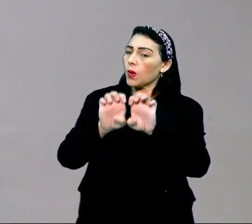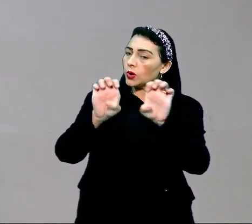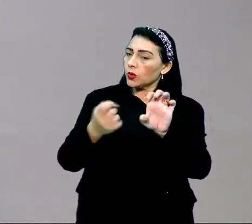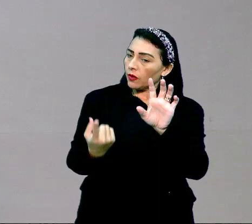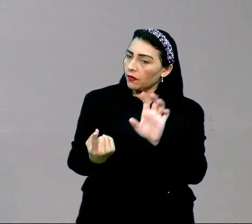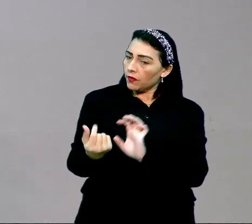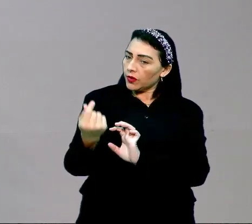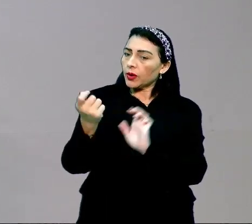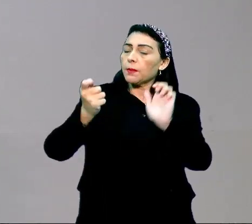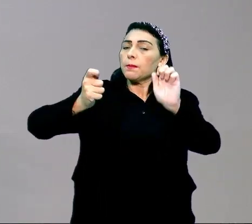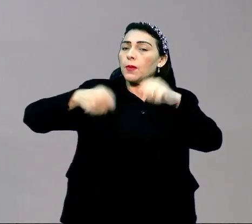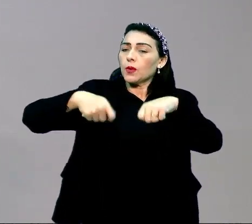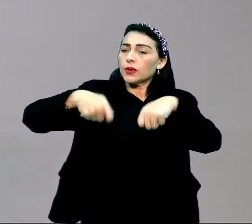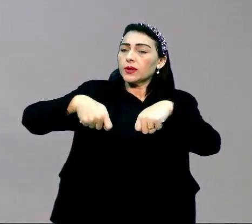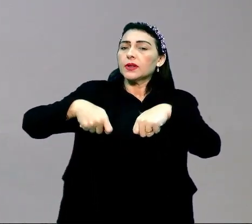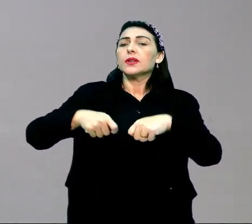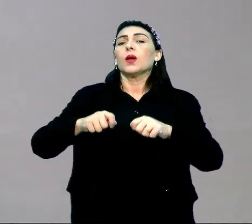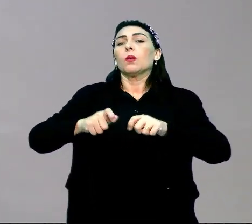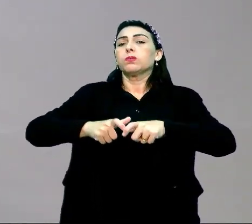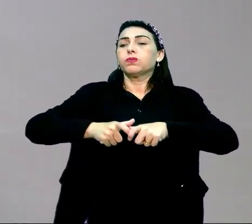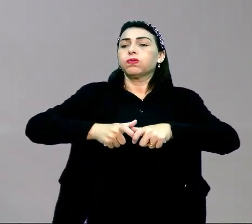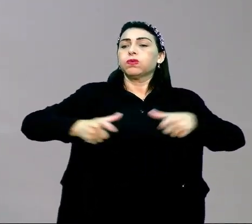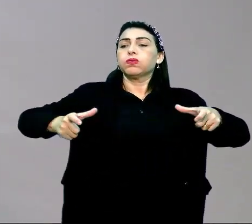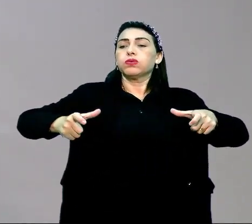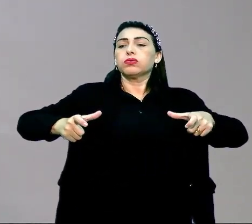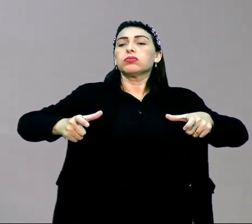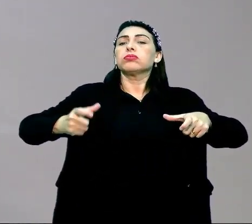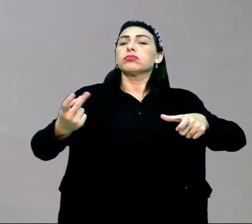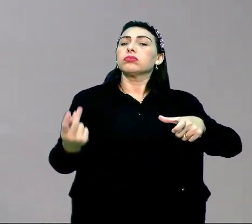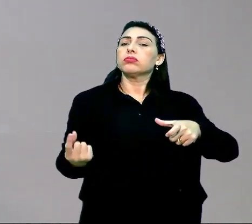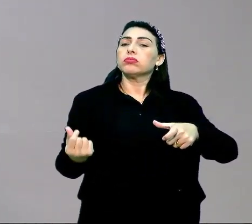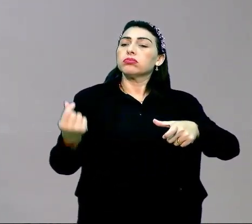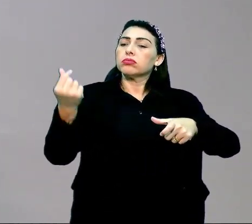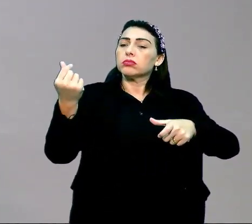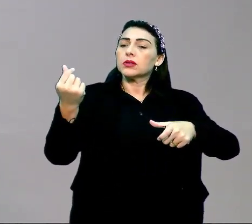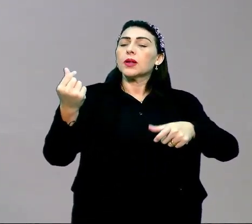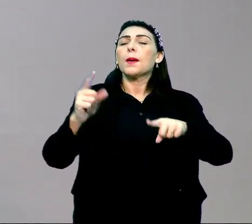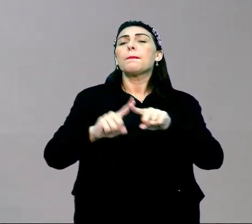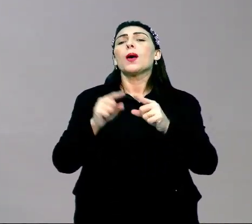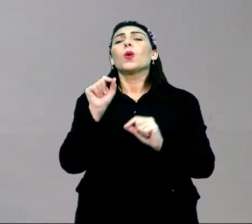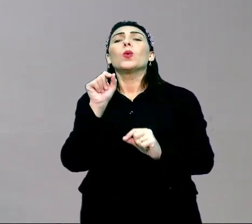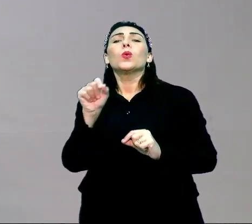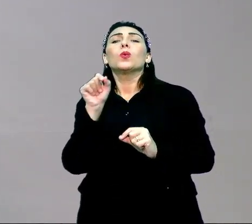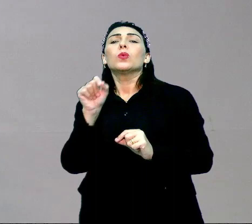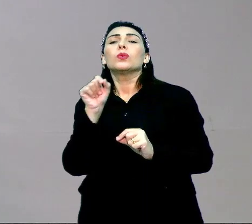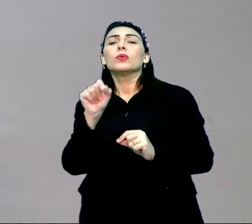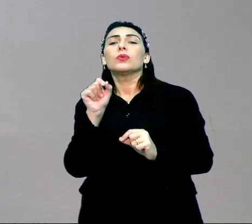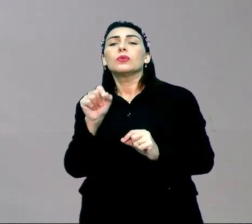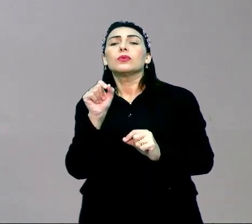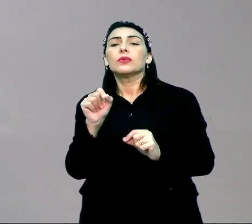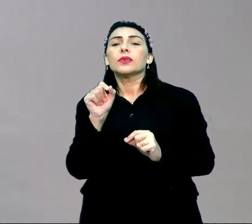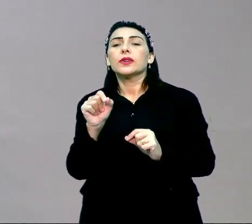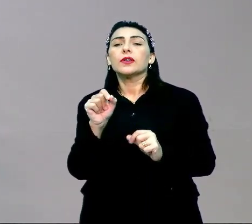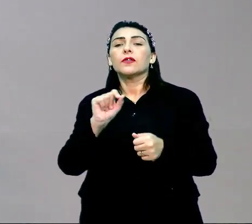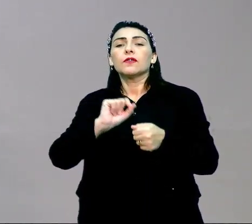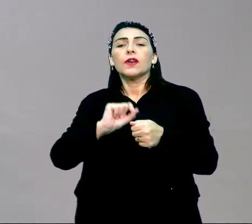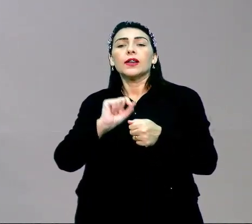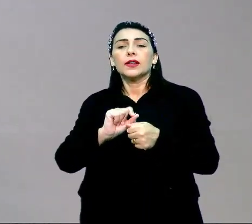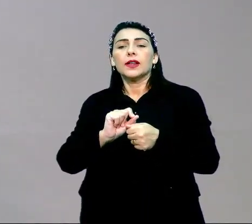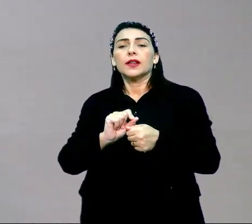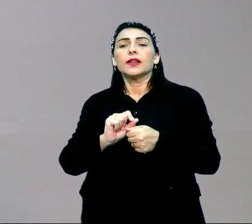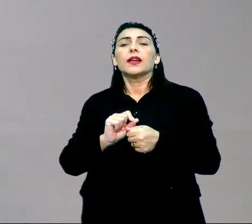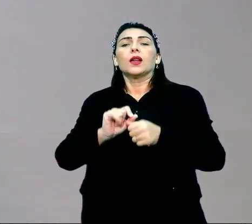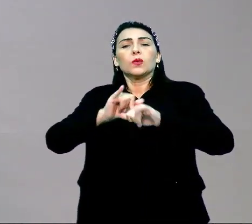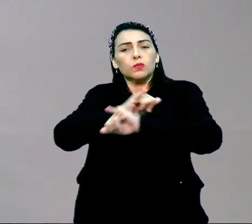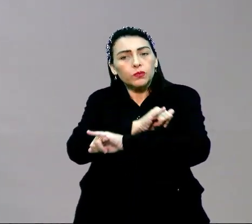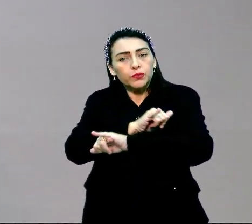ela possibilita uma abrangência e um investimento. Mas o que é que faz com que isso seja